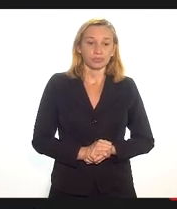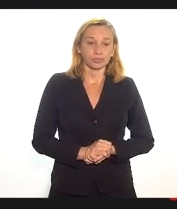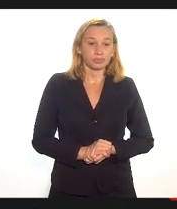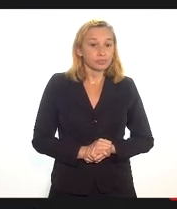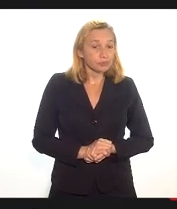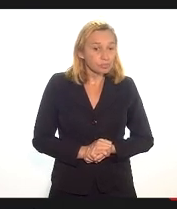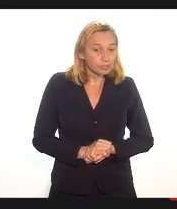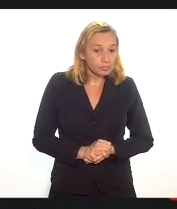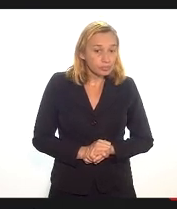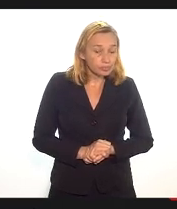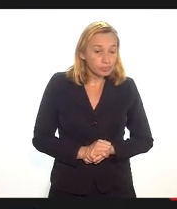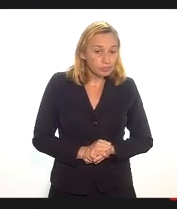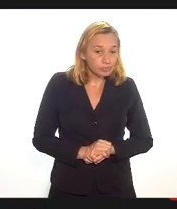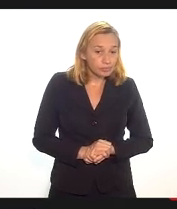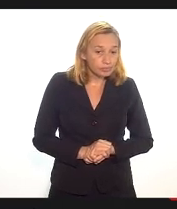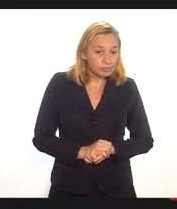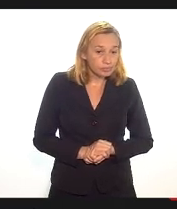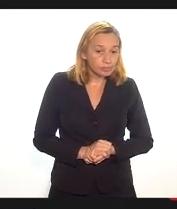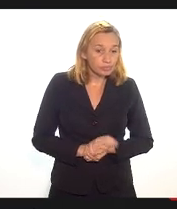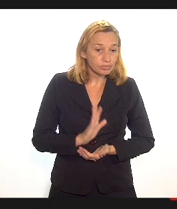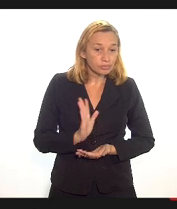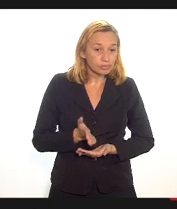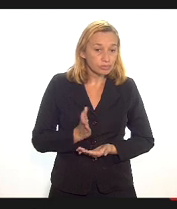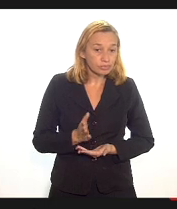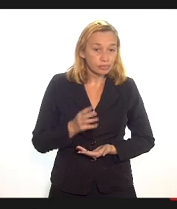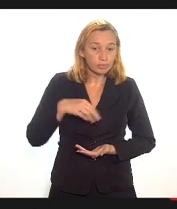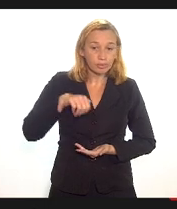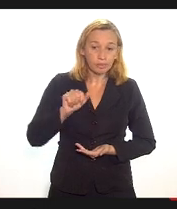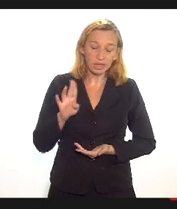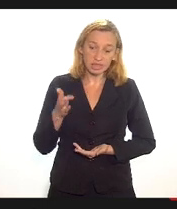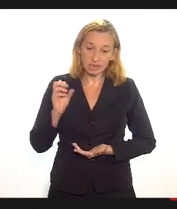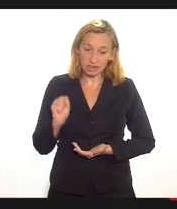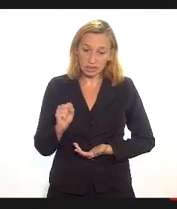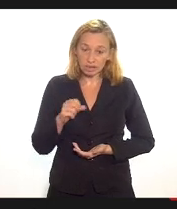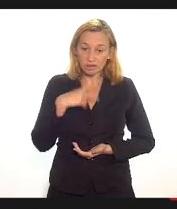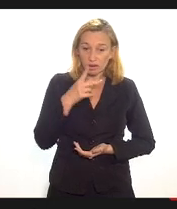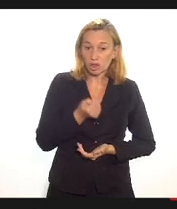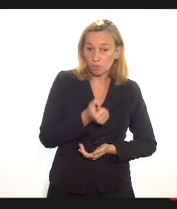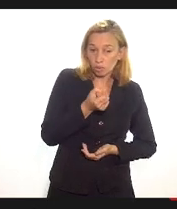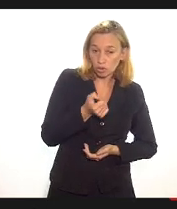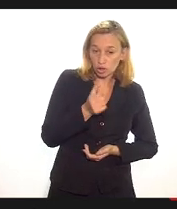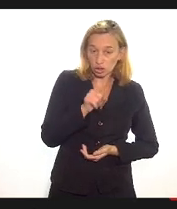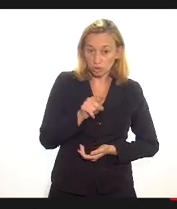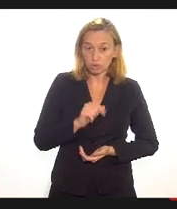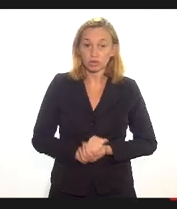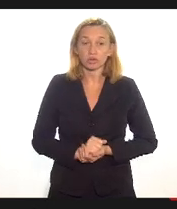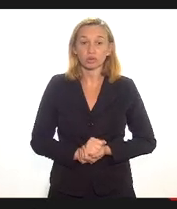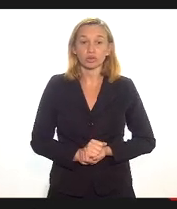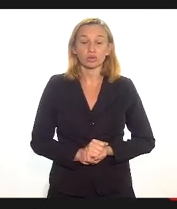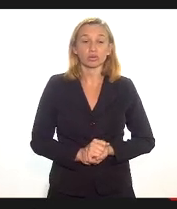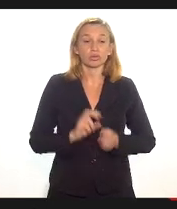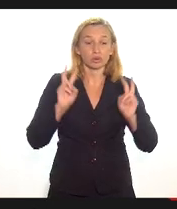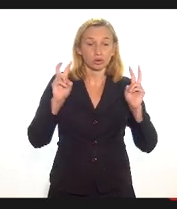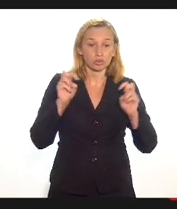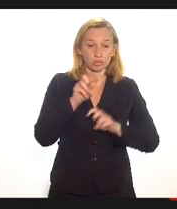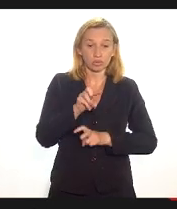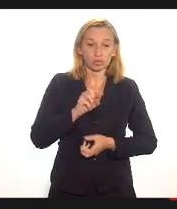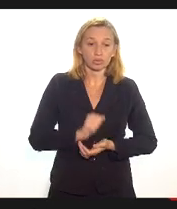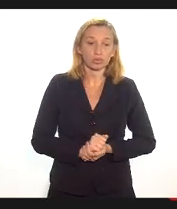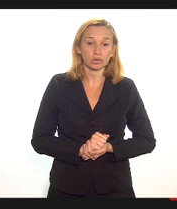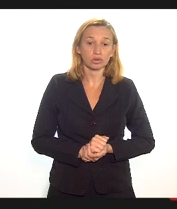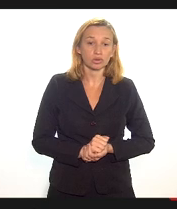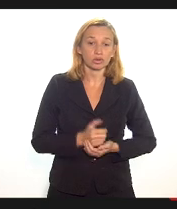Agora eu passo a palavra para o Matias, onde ele vai falar um pouco, né, um grau de detalhe naturalmente menor que o da Magda, sobre